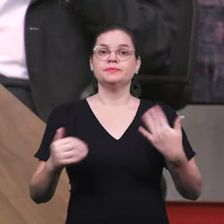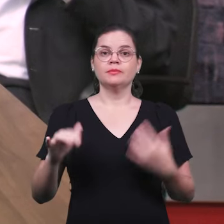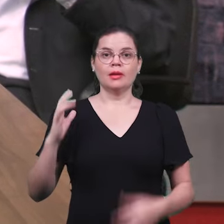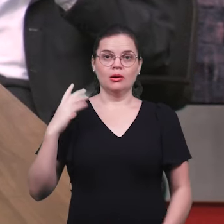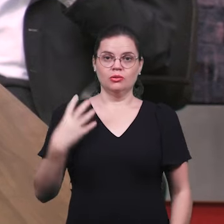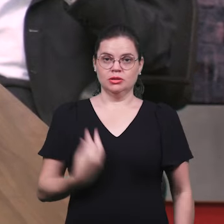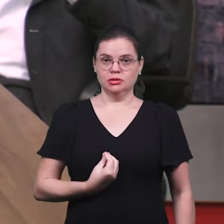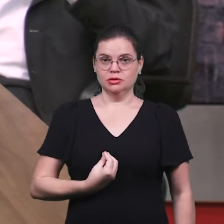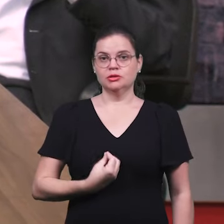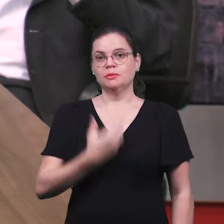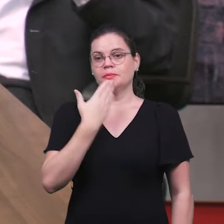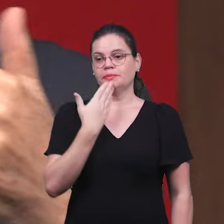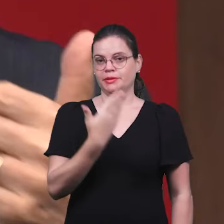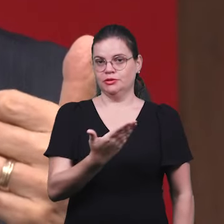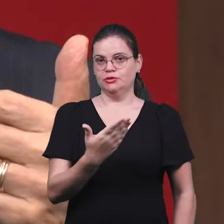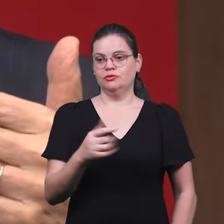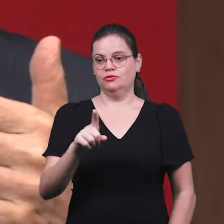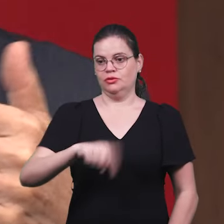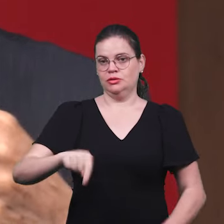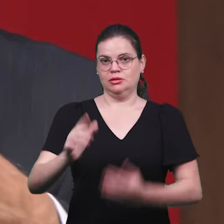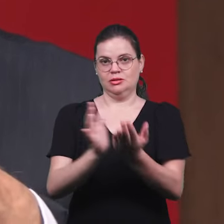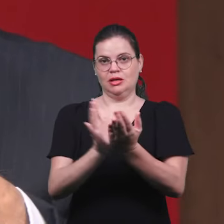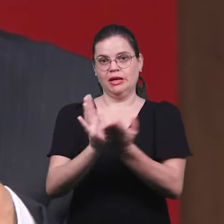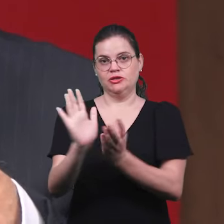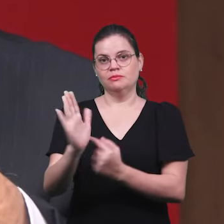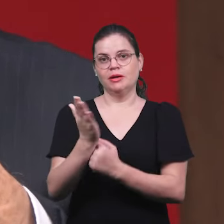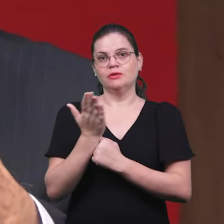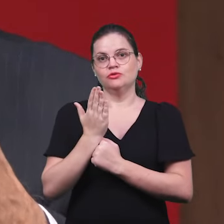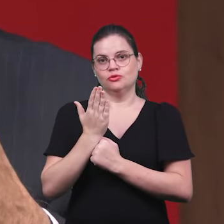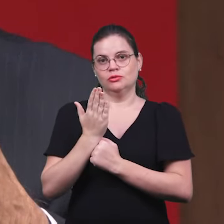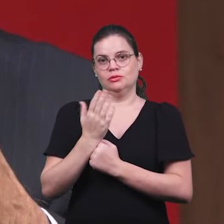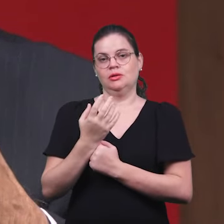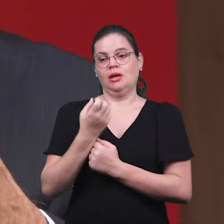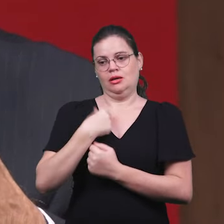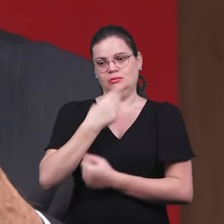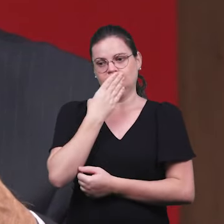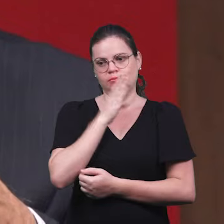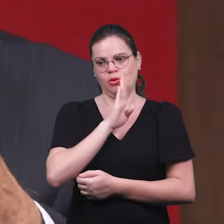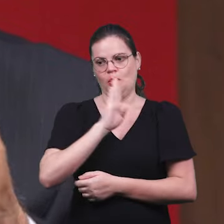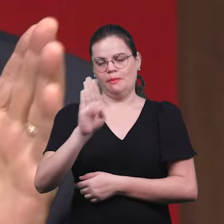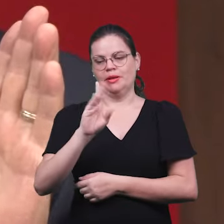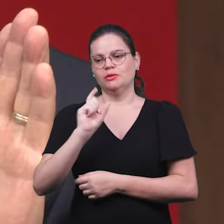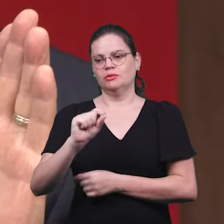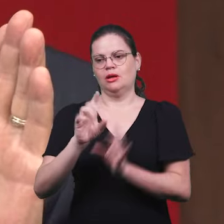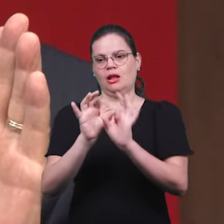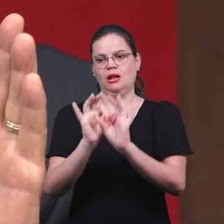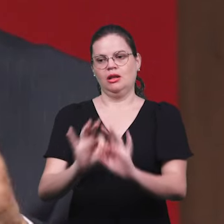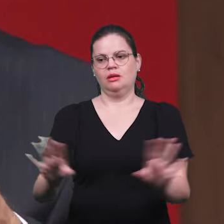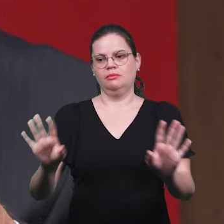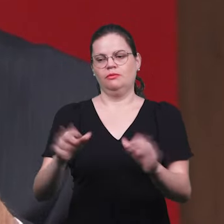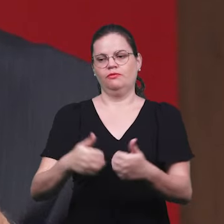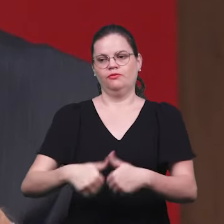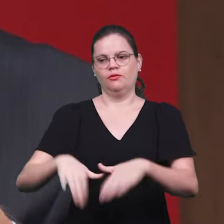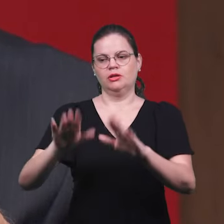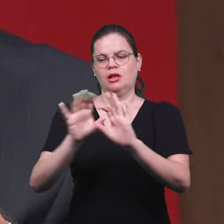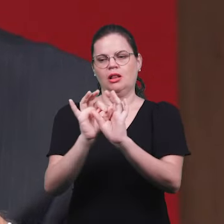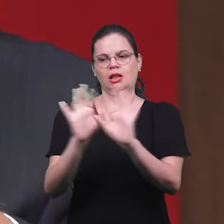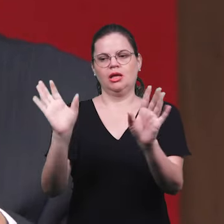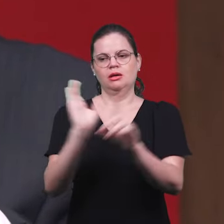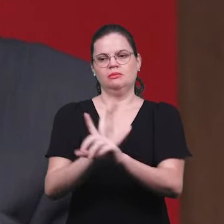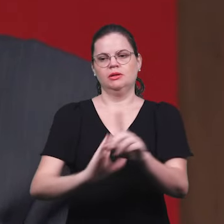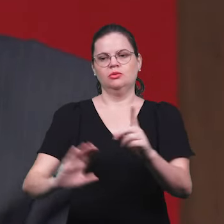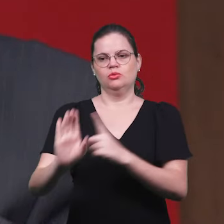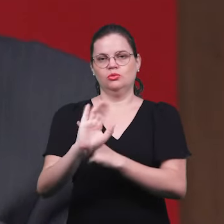Constantino pediu ajuda aos cristãos, prometendo cristianizar, ou seja, dar liberdade de culto. Não era bem